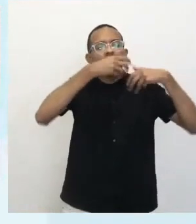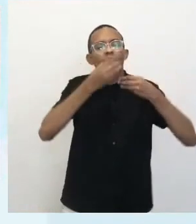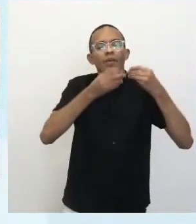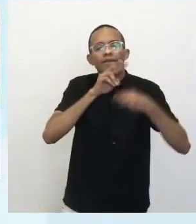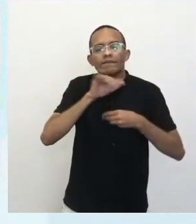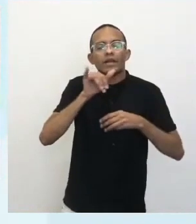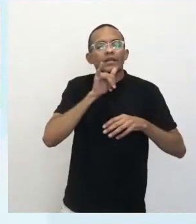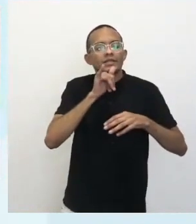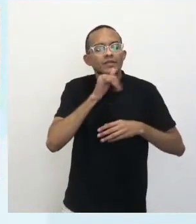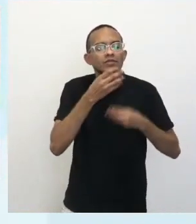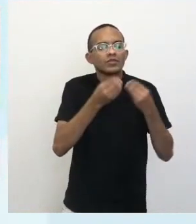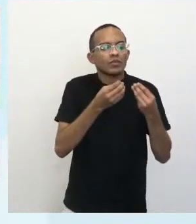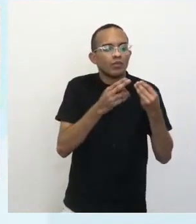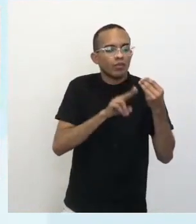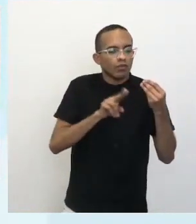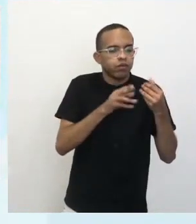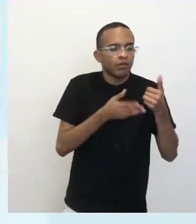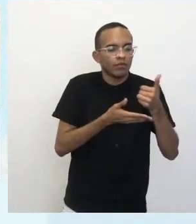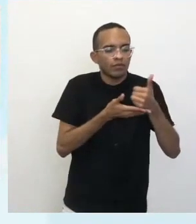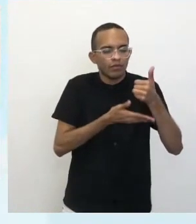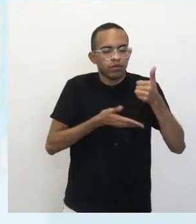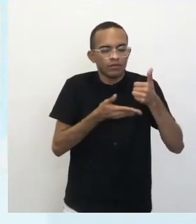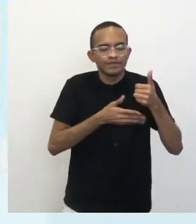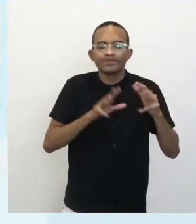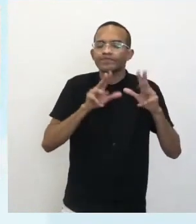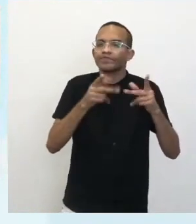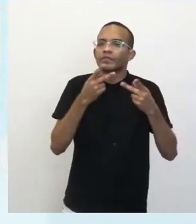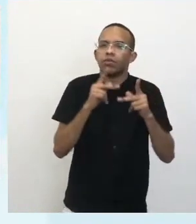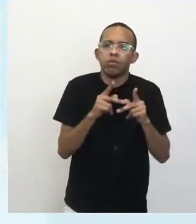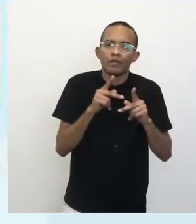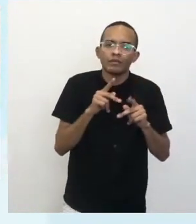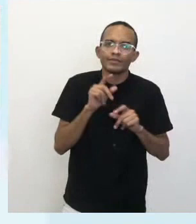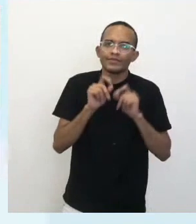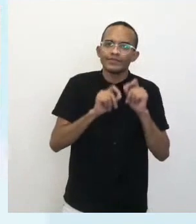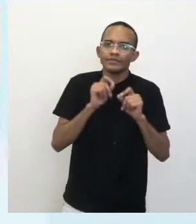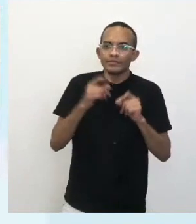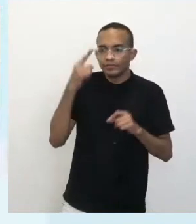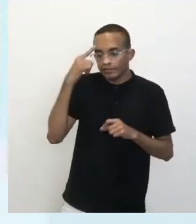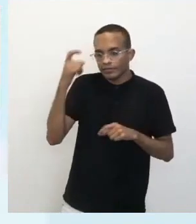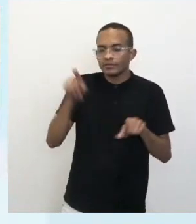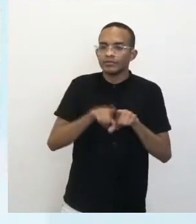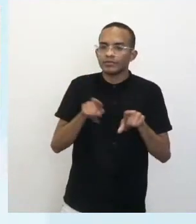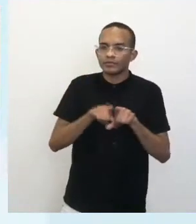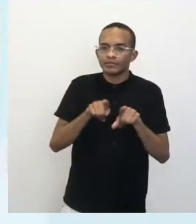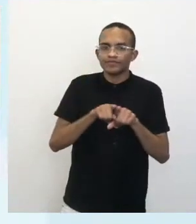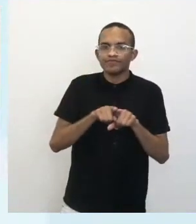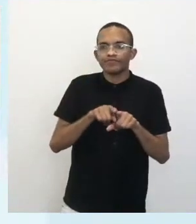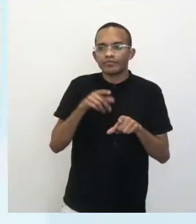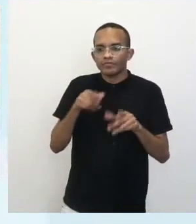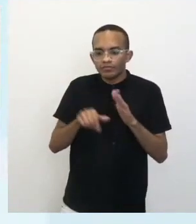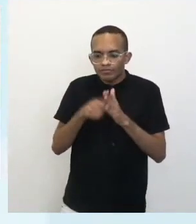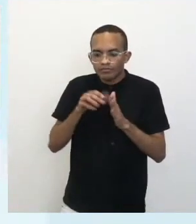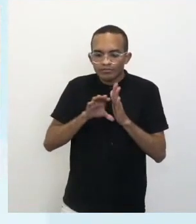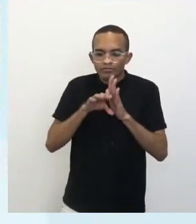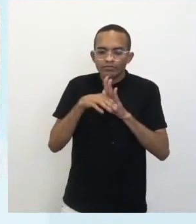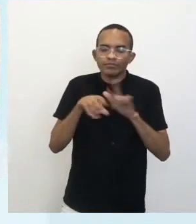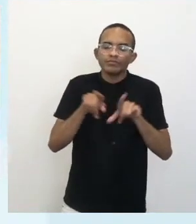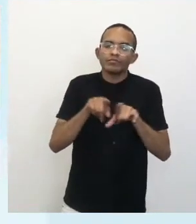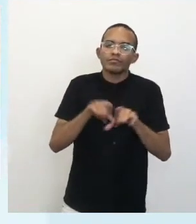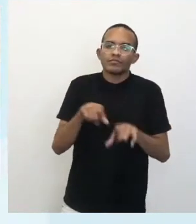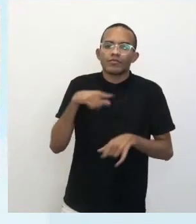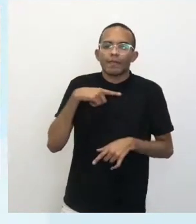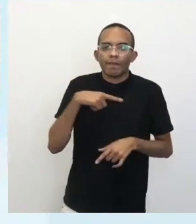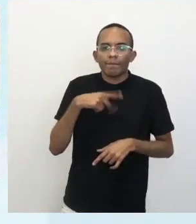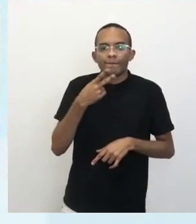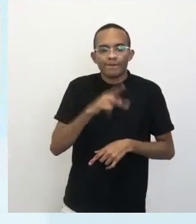vai ter, que suporte que eu vou usar. Então, todas essas primeiras ideias, né? Esses primeiros conceitos que você vai ter a